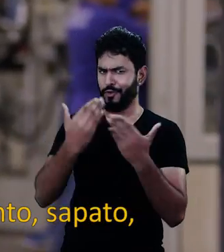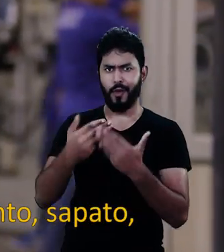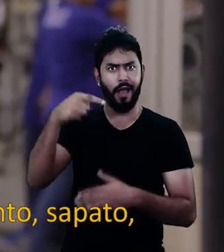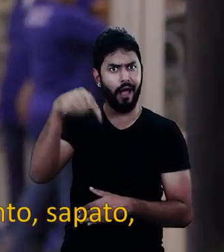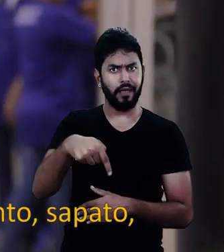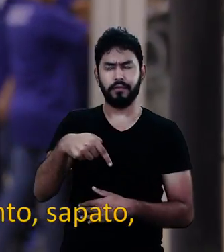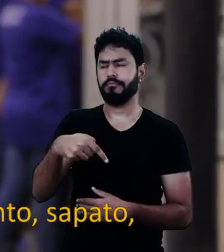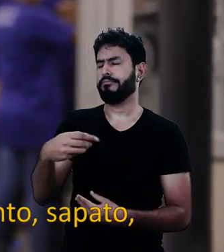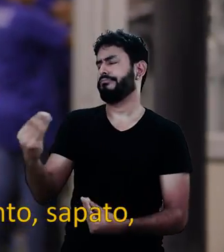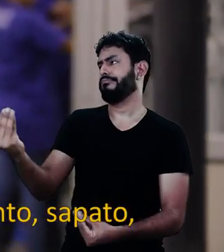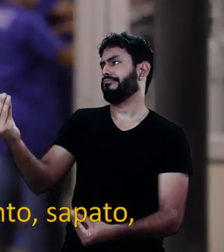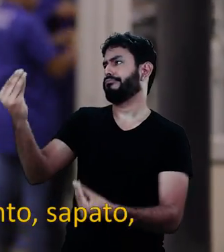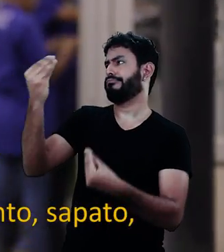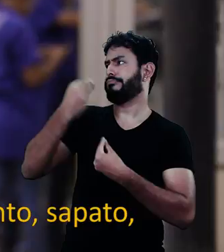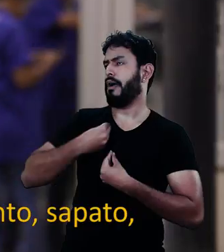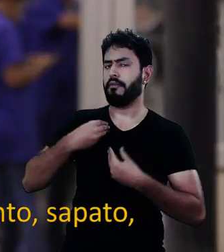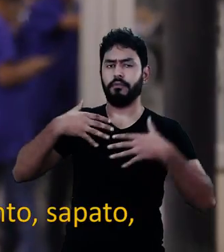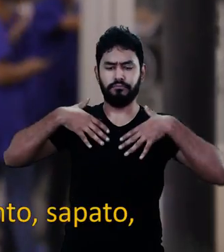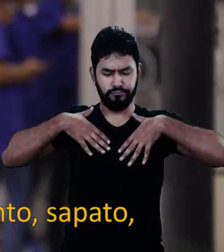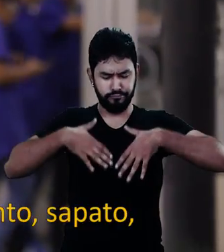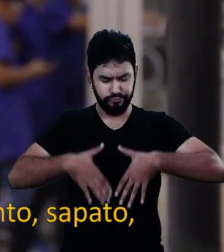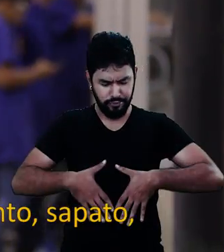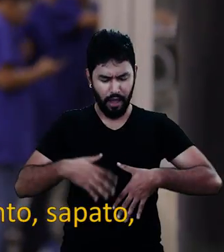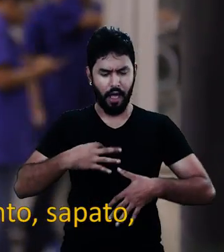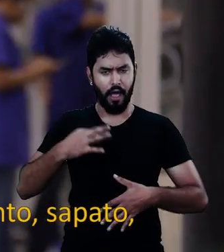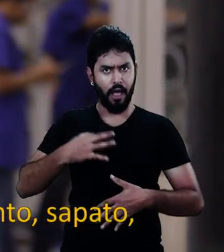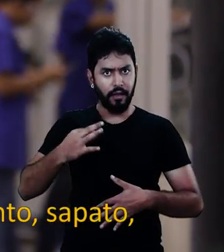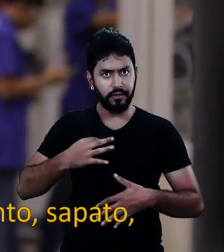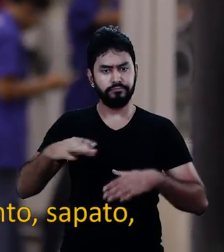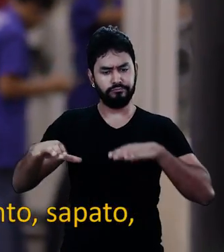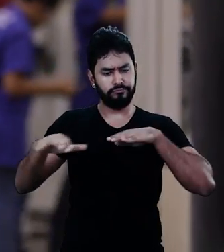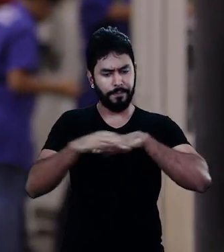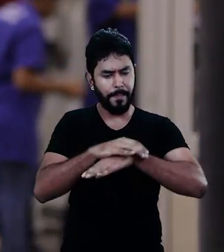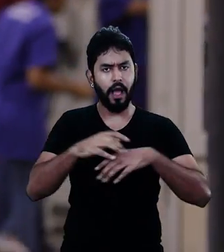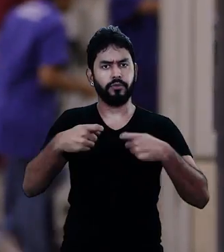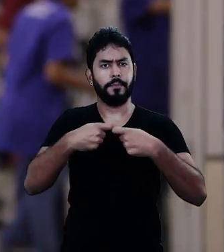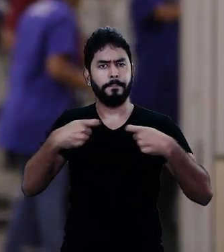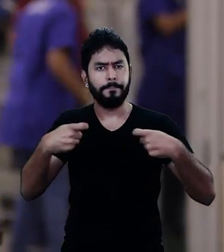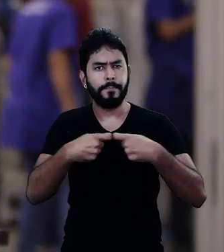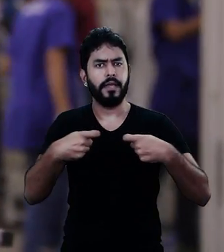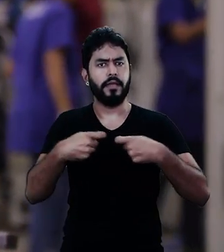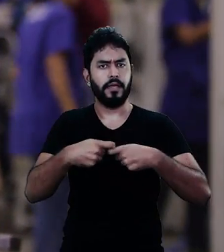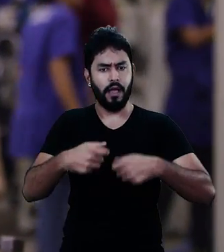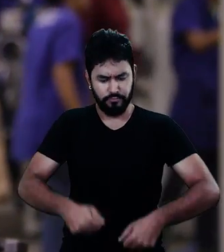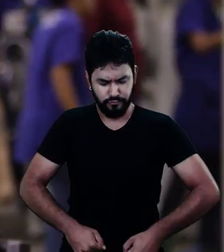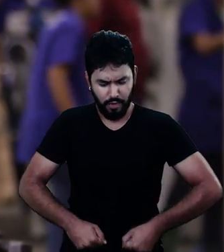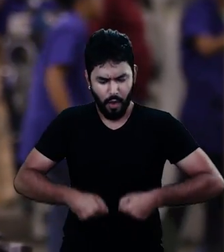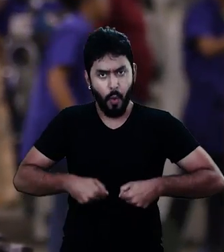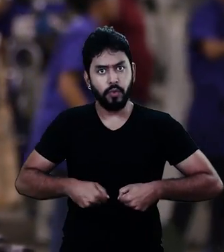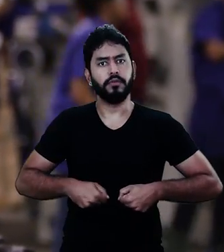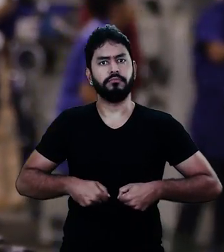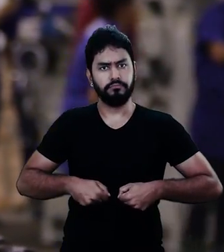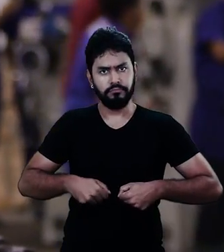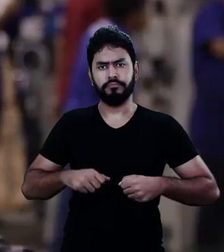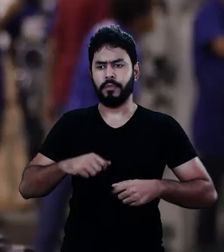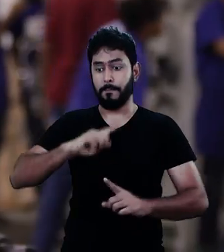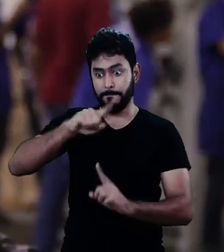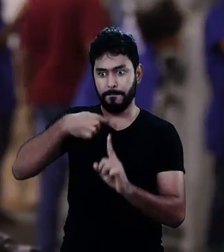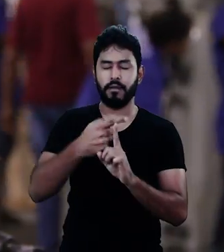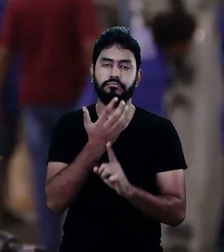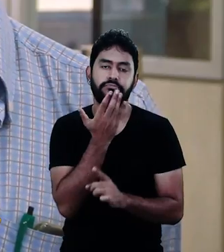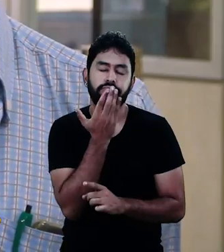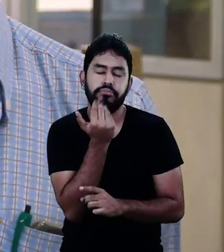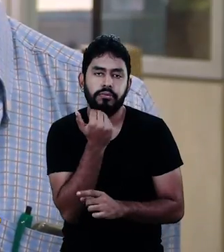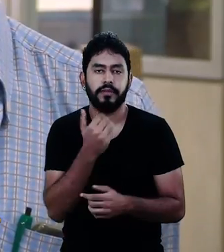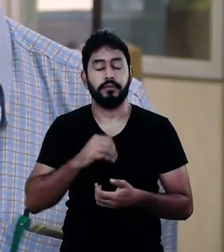escola dava de tudo. Dava fardamento, sapato, meia, calção e